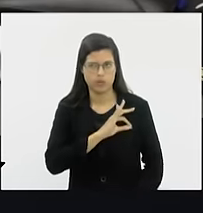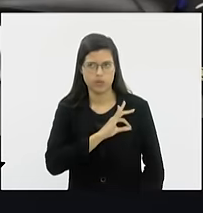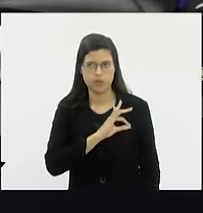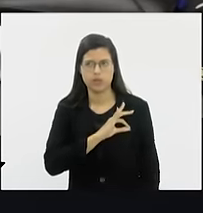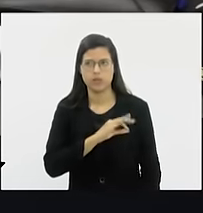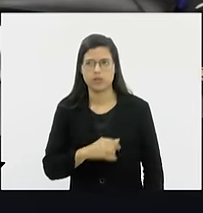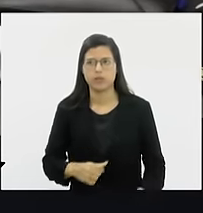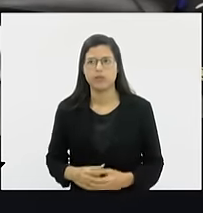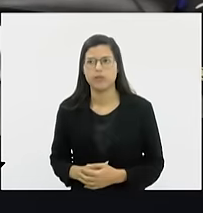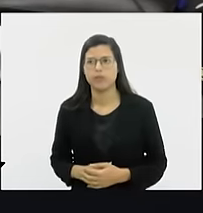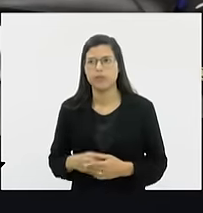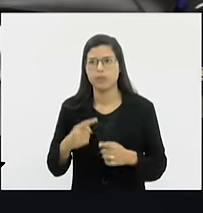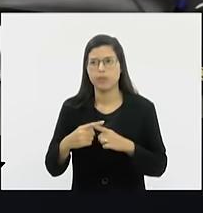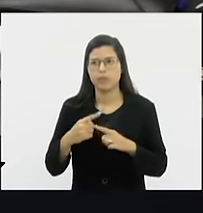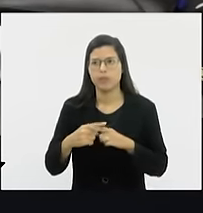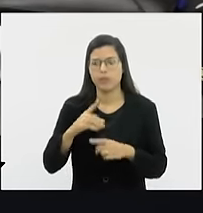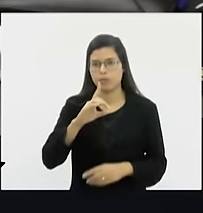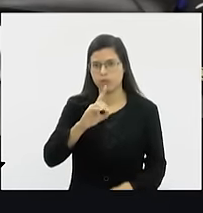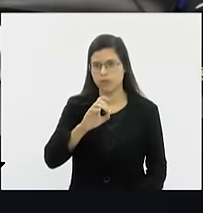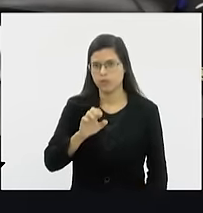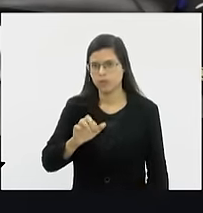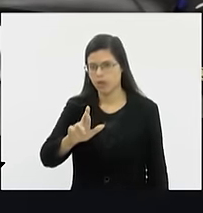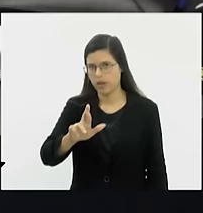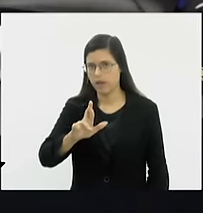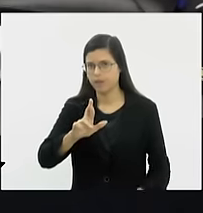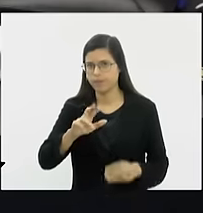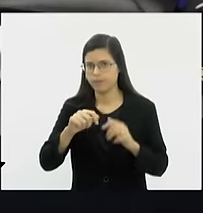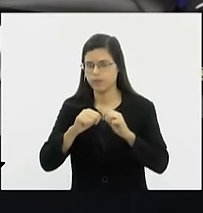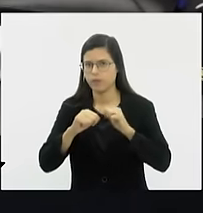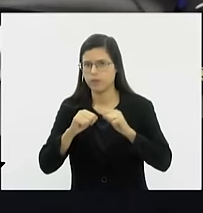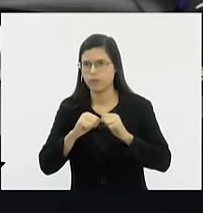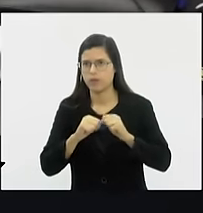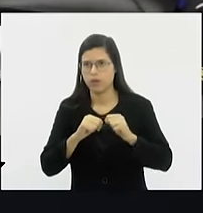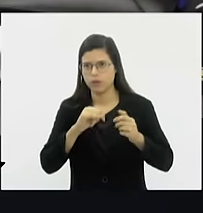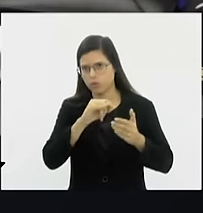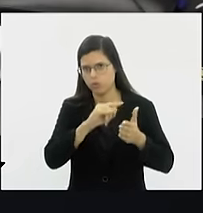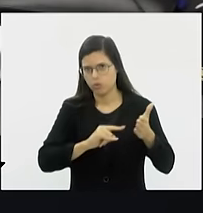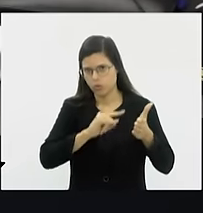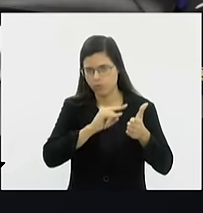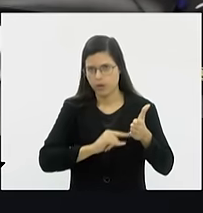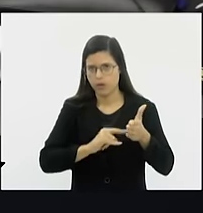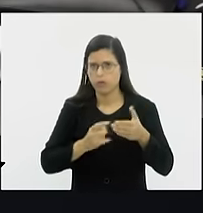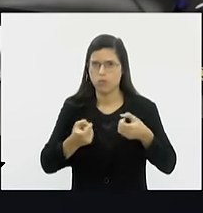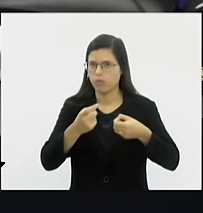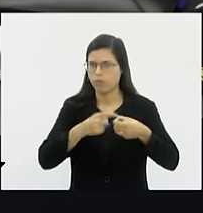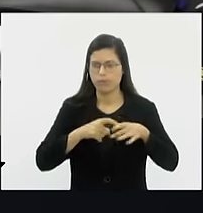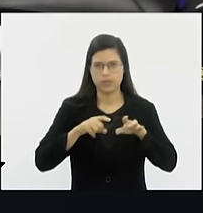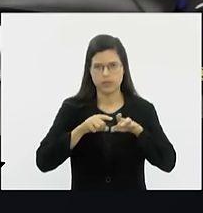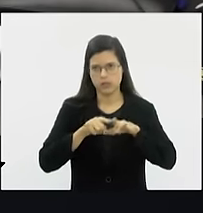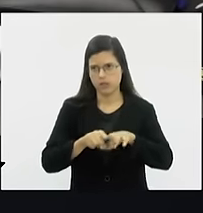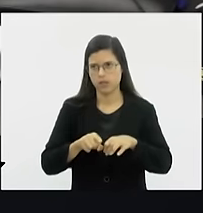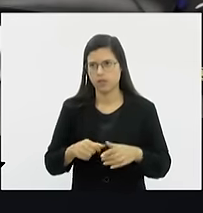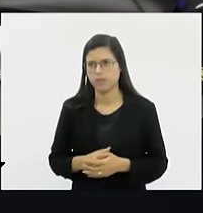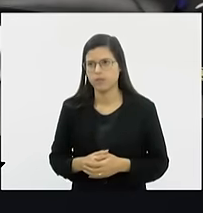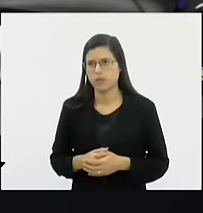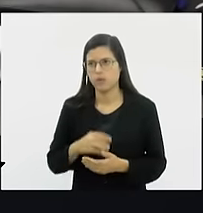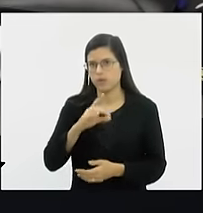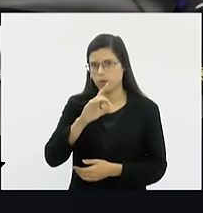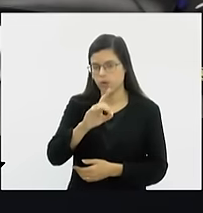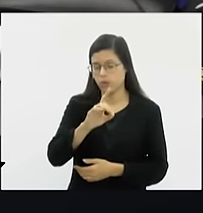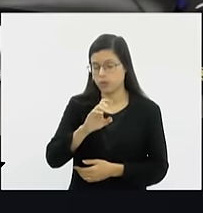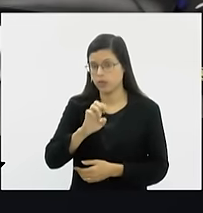em paralelo, o DER faz um termo, faz um convênio com o Detro,